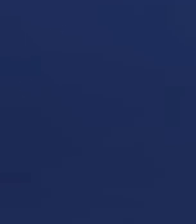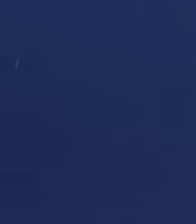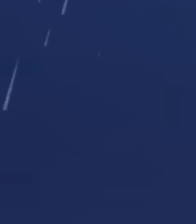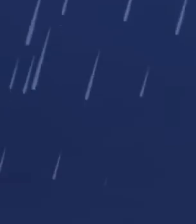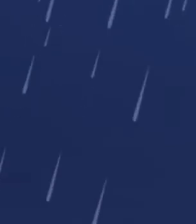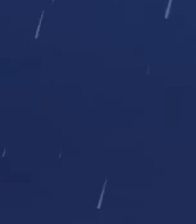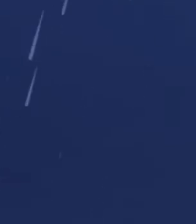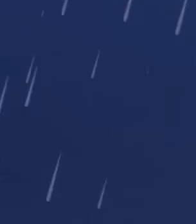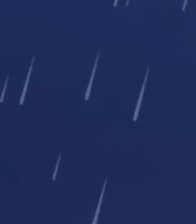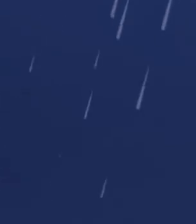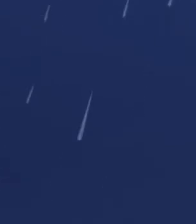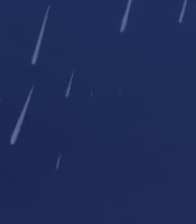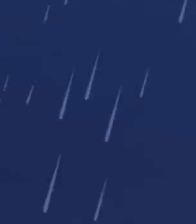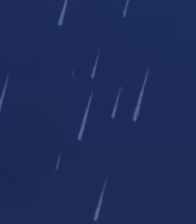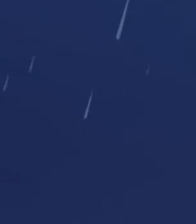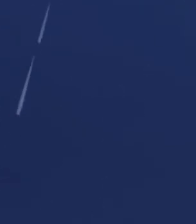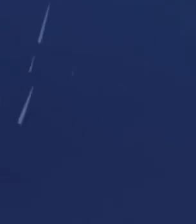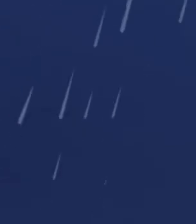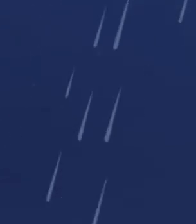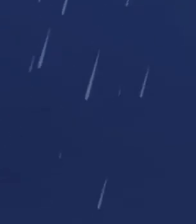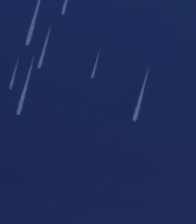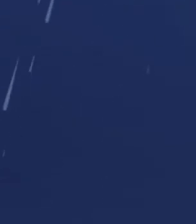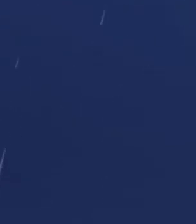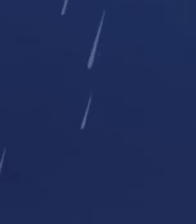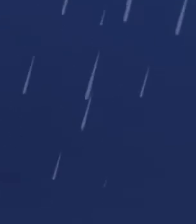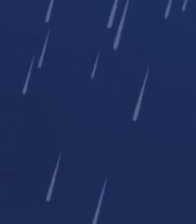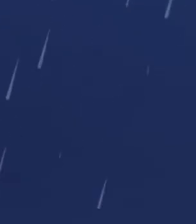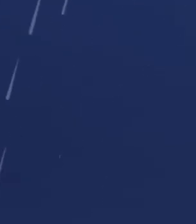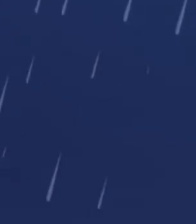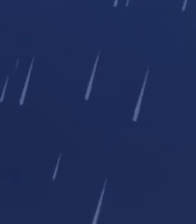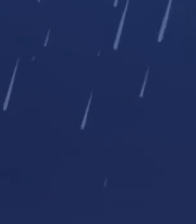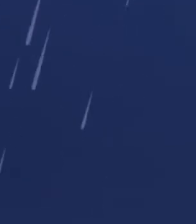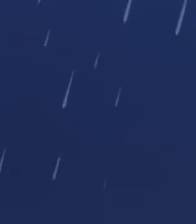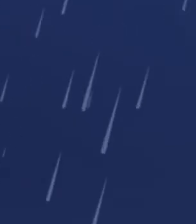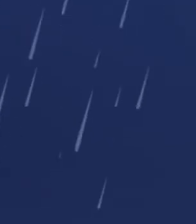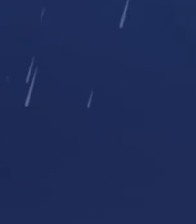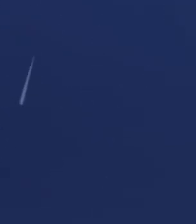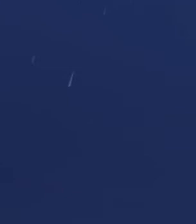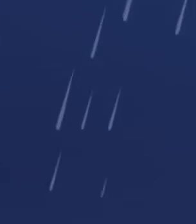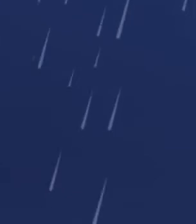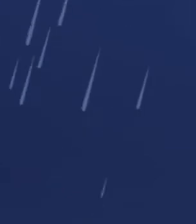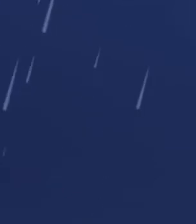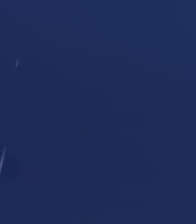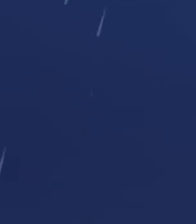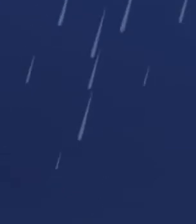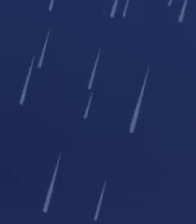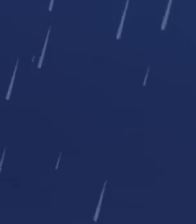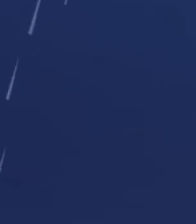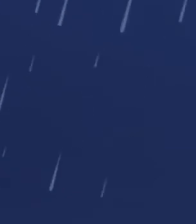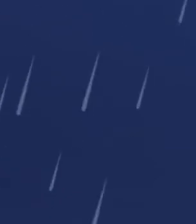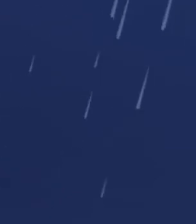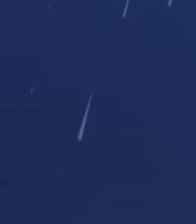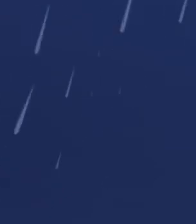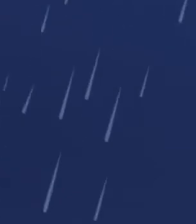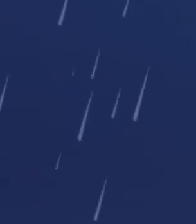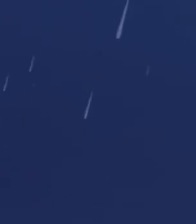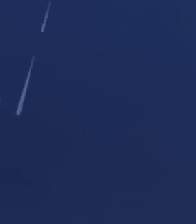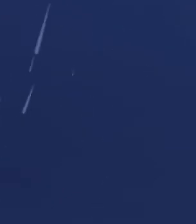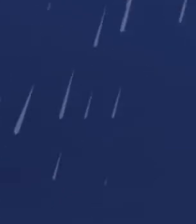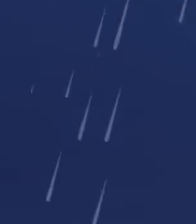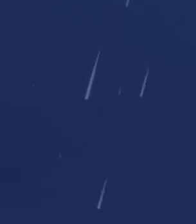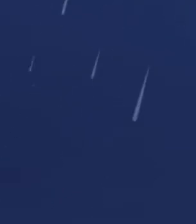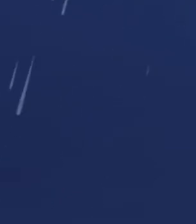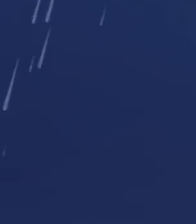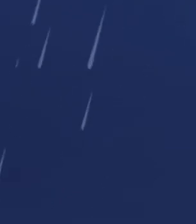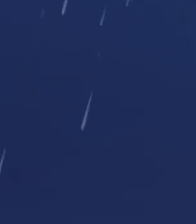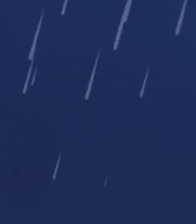em uberlândia a previsão é de chuva extrema outros apontou mínima de 18 e máxima de 25 graus o sábado